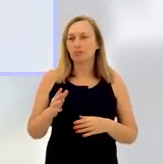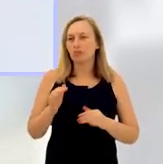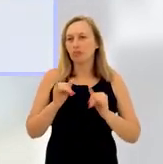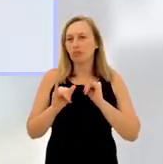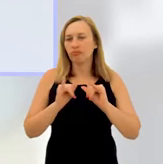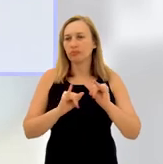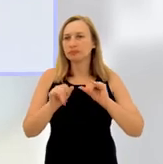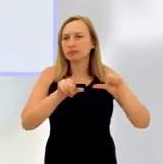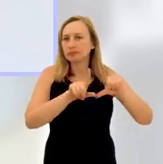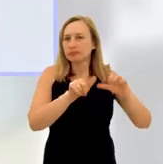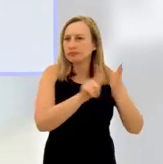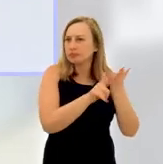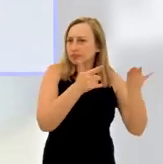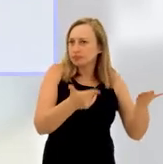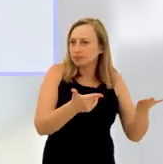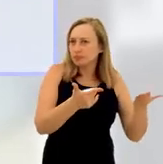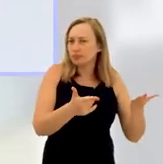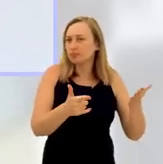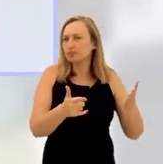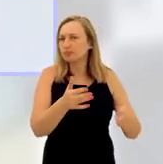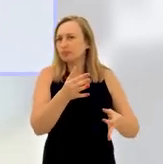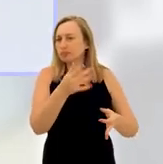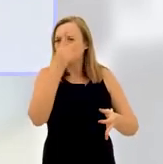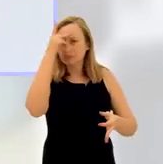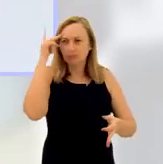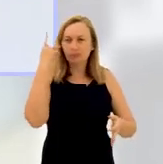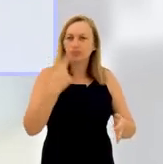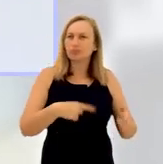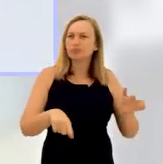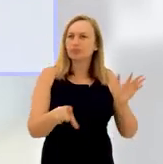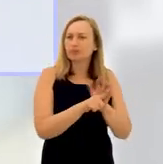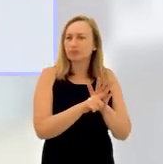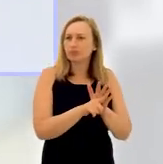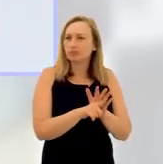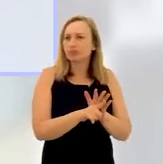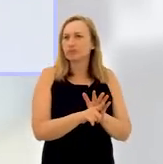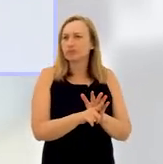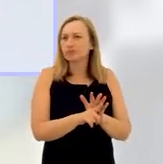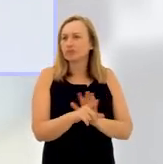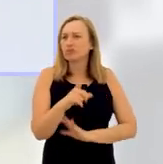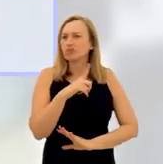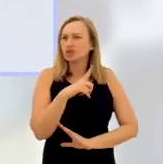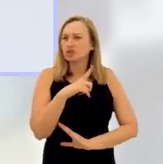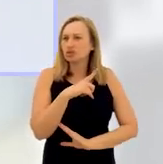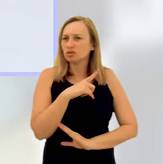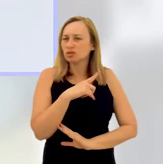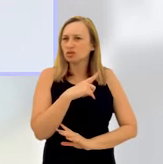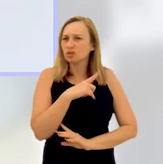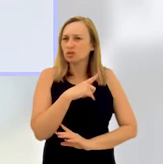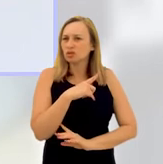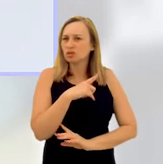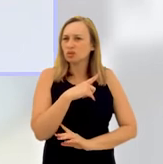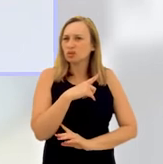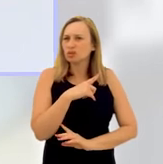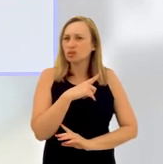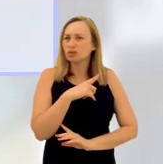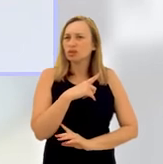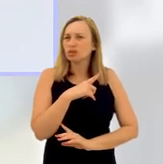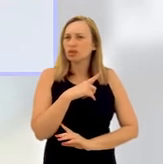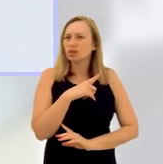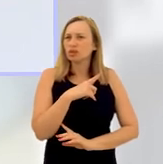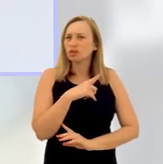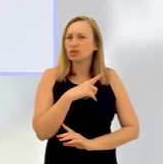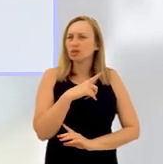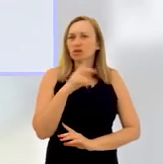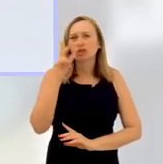teve uma notícia aí de um jornal, de um agente da lei que tinha aí um